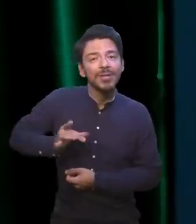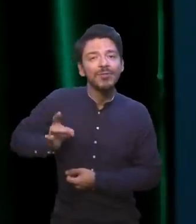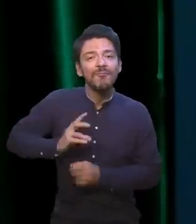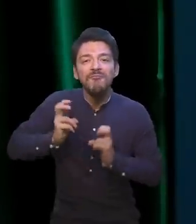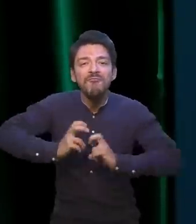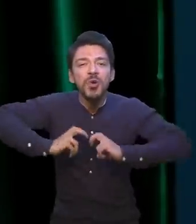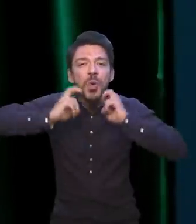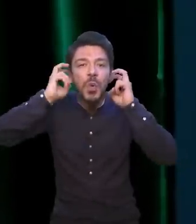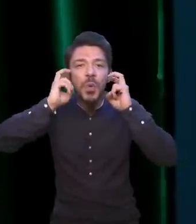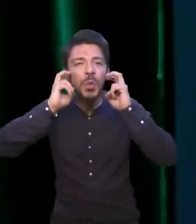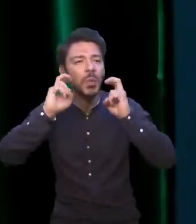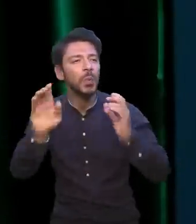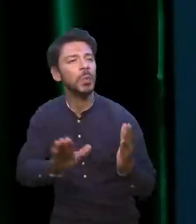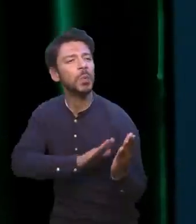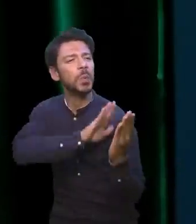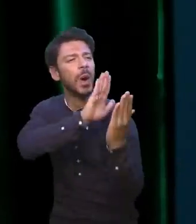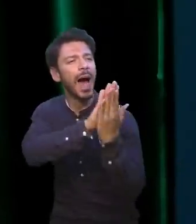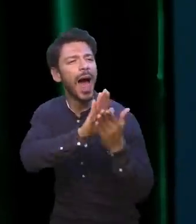que ele frequenta.